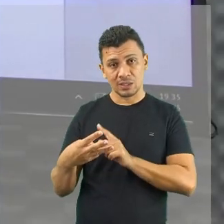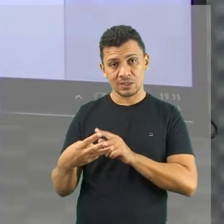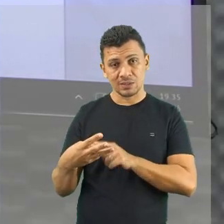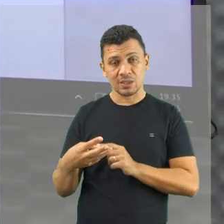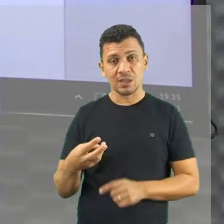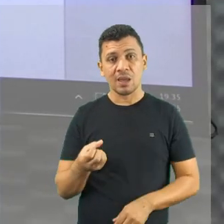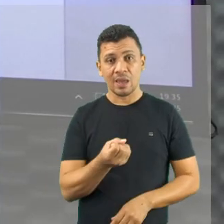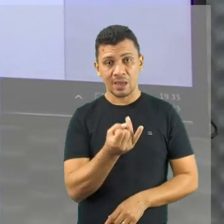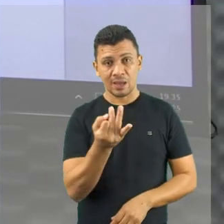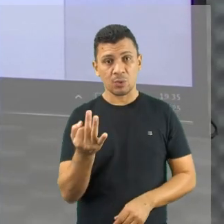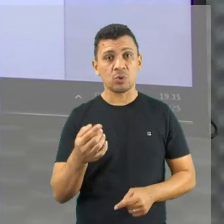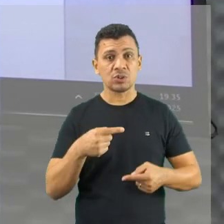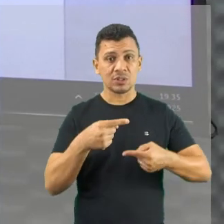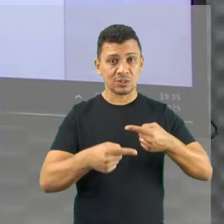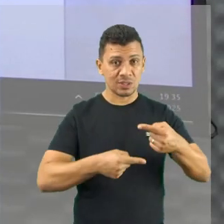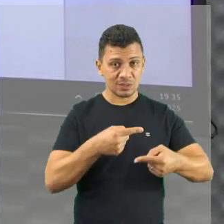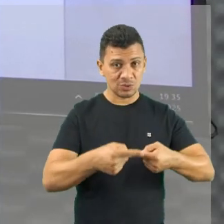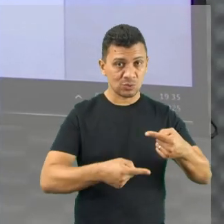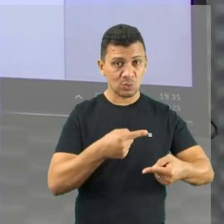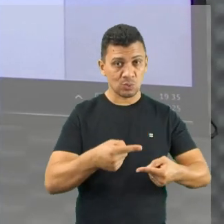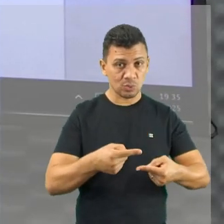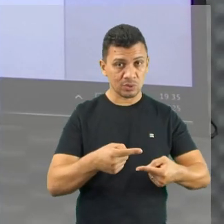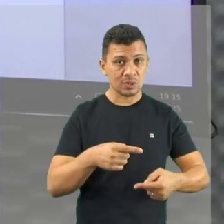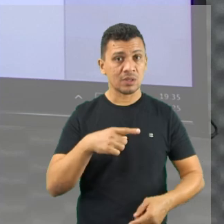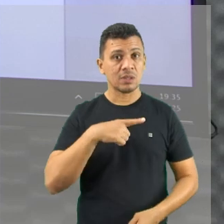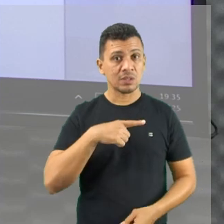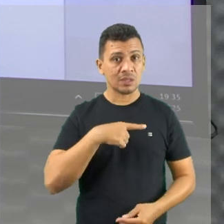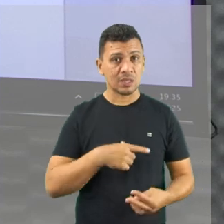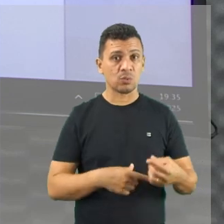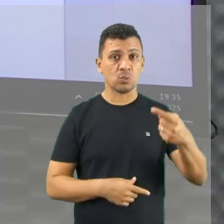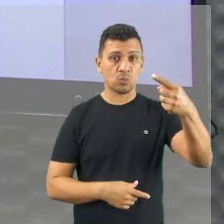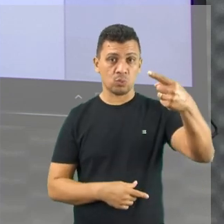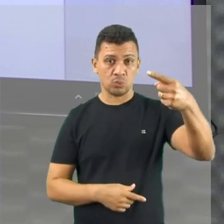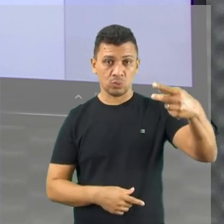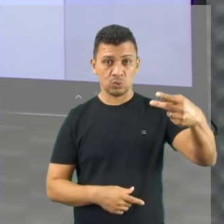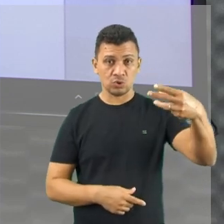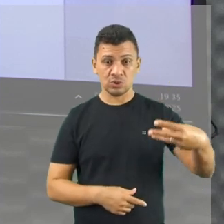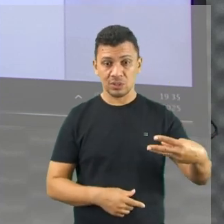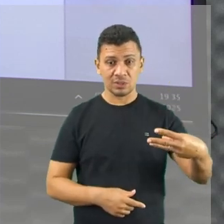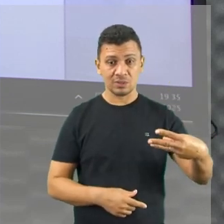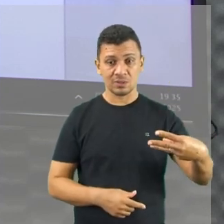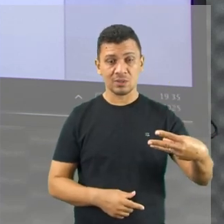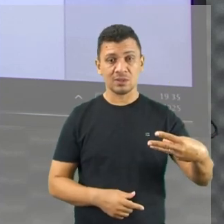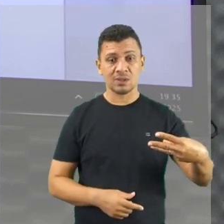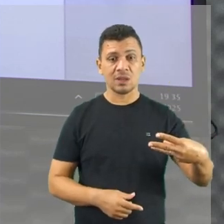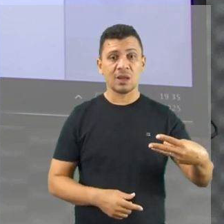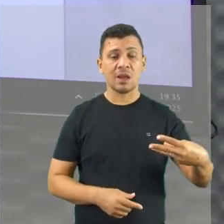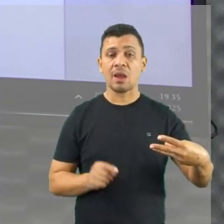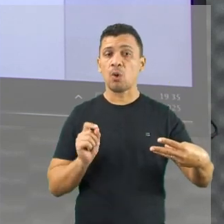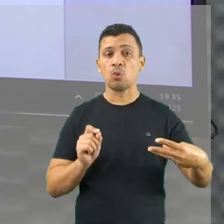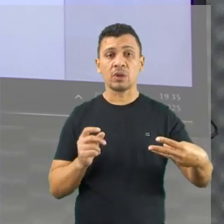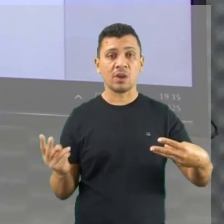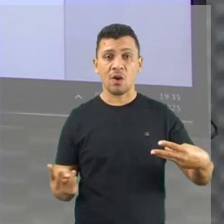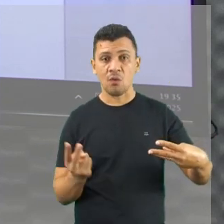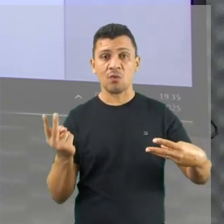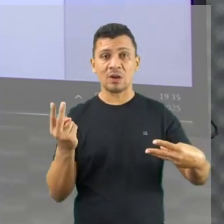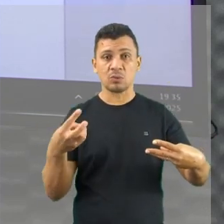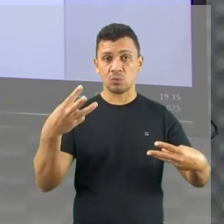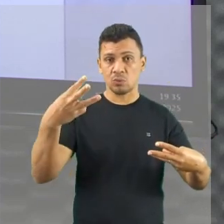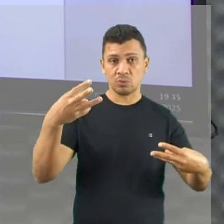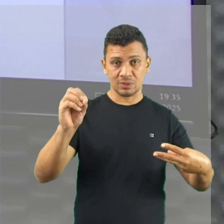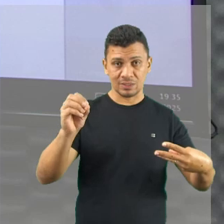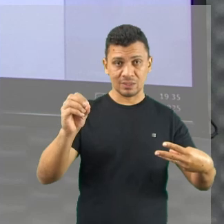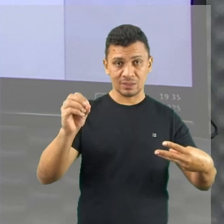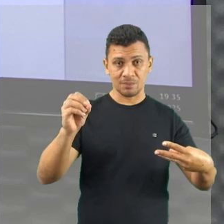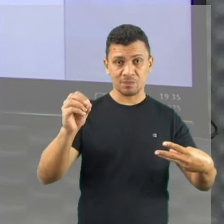3 resistores, todos eles iguais. Então é só eu pegar o valor da resistência deles, que é 30,